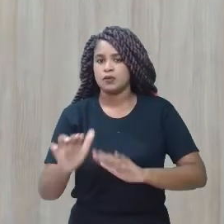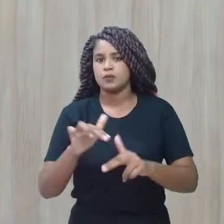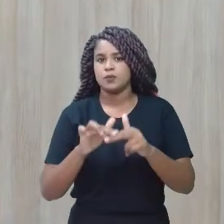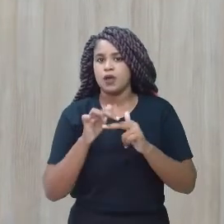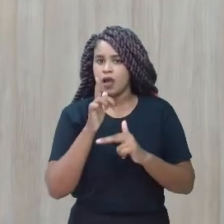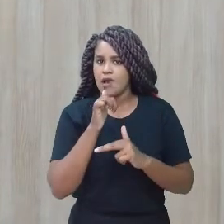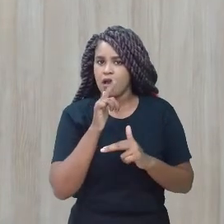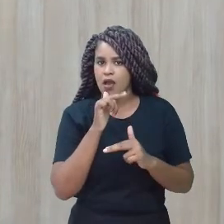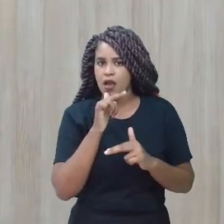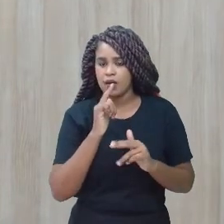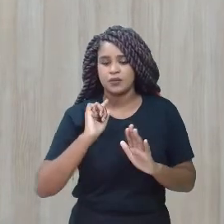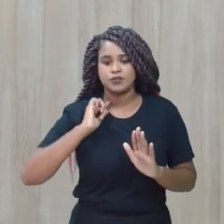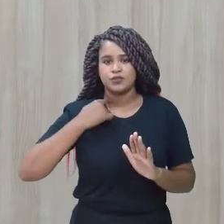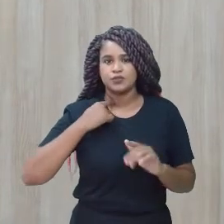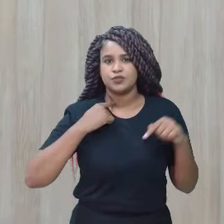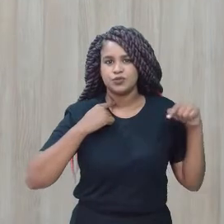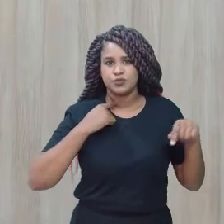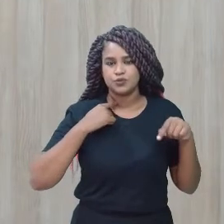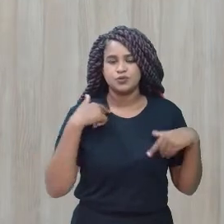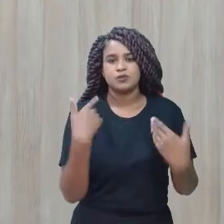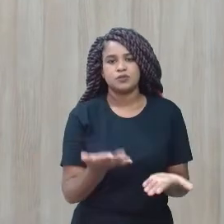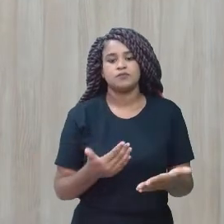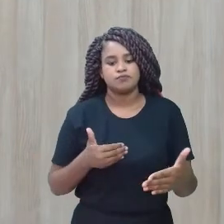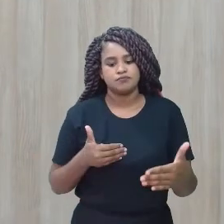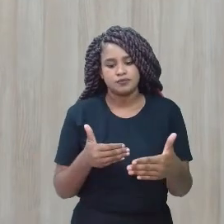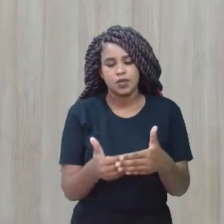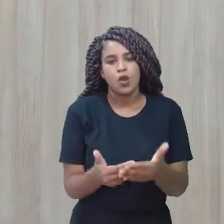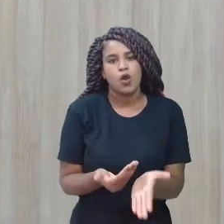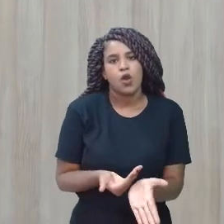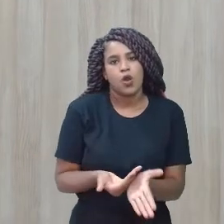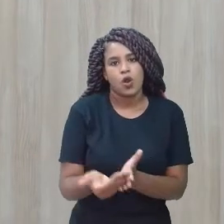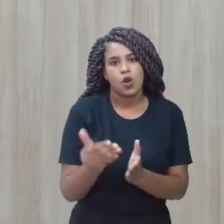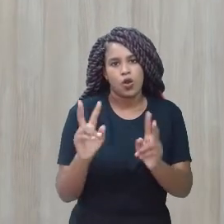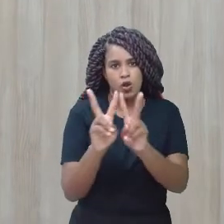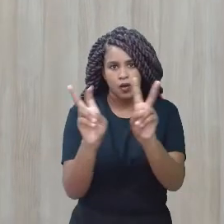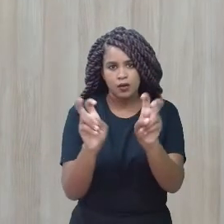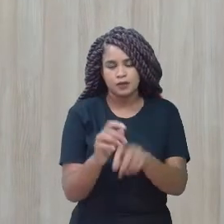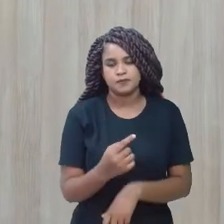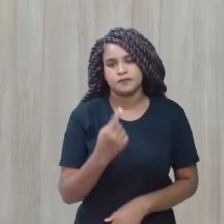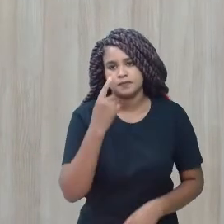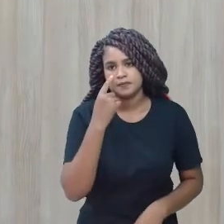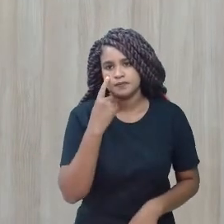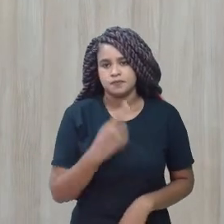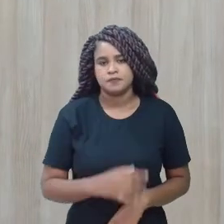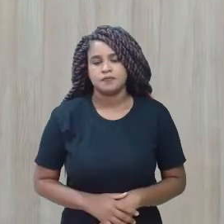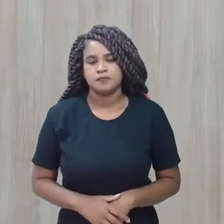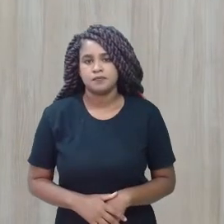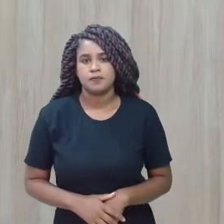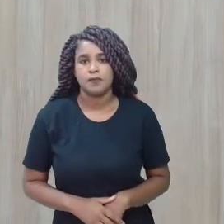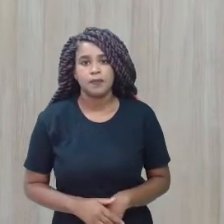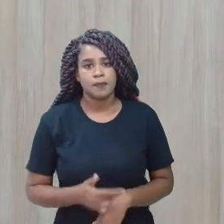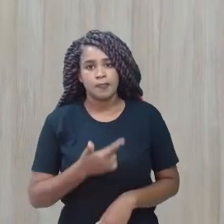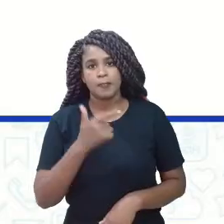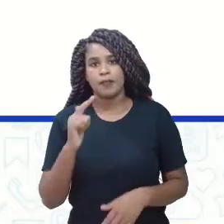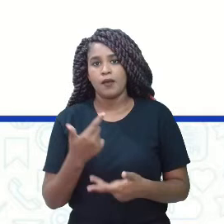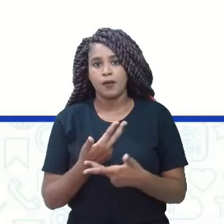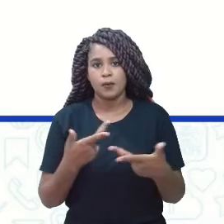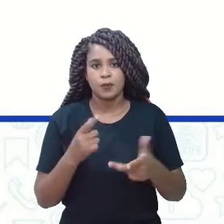estão sendo contaminadas. Mas daqui a pouco a gente chega aí nesse assunto, certo? Então, outro ponto, né, é